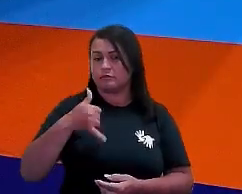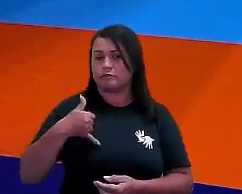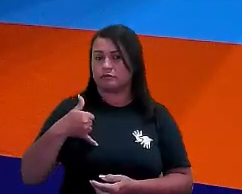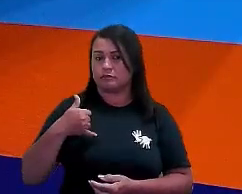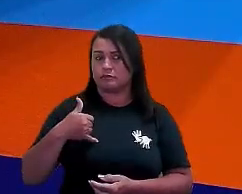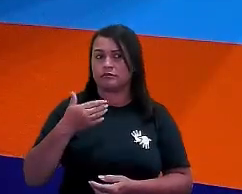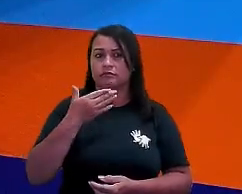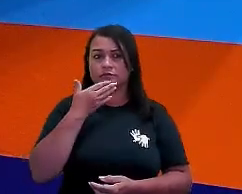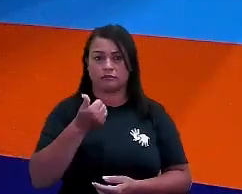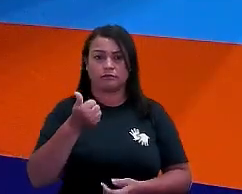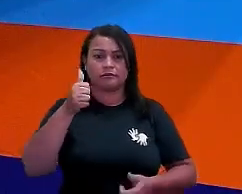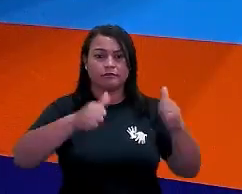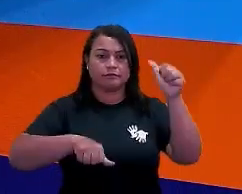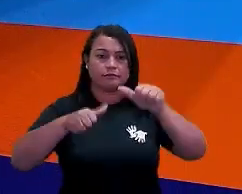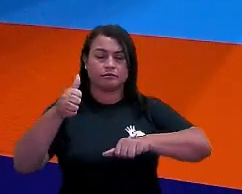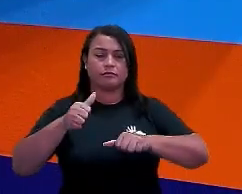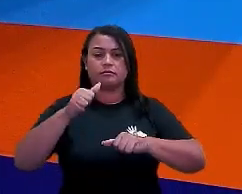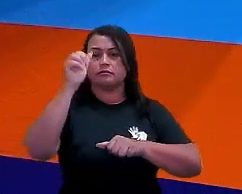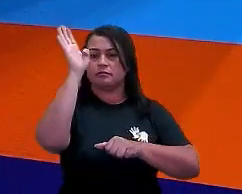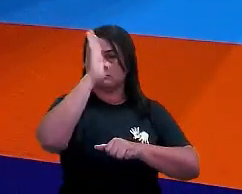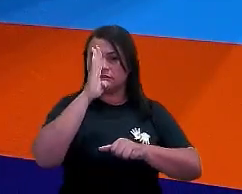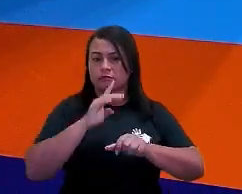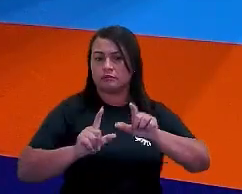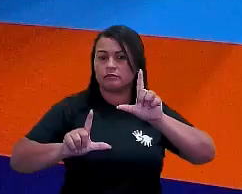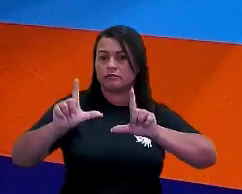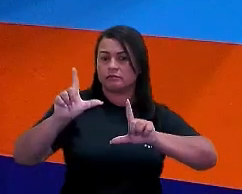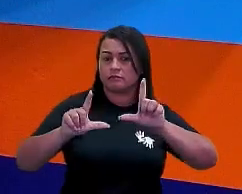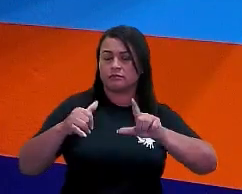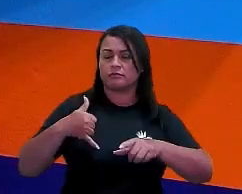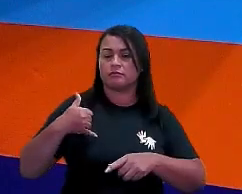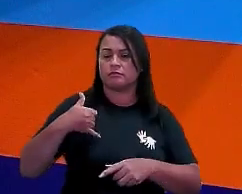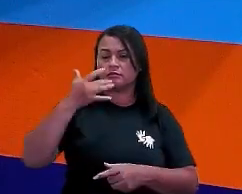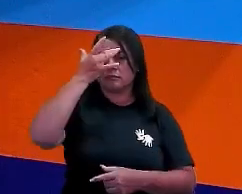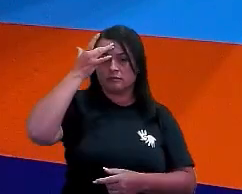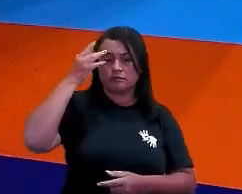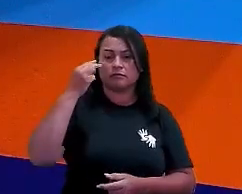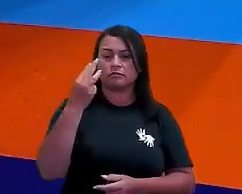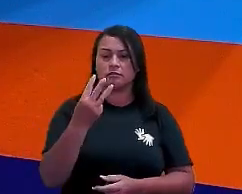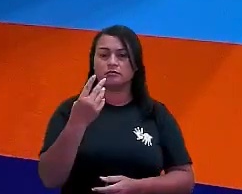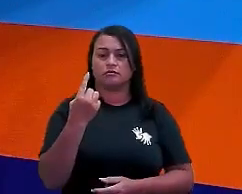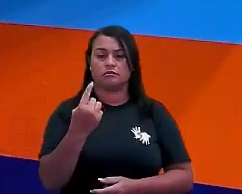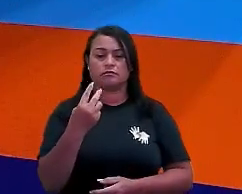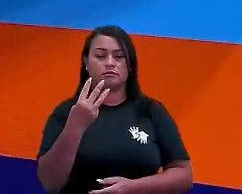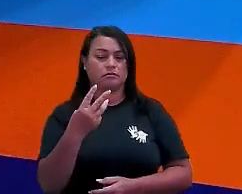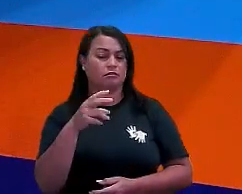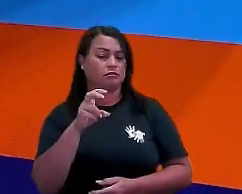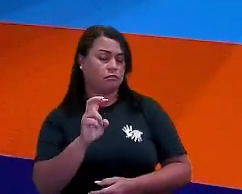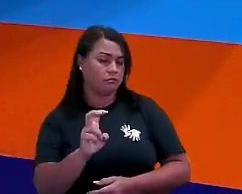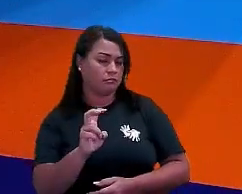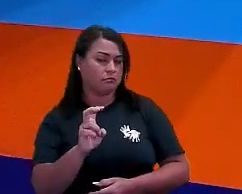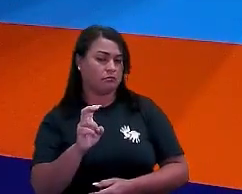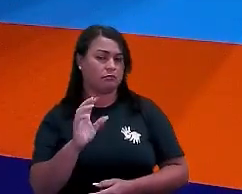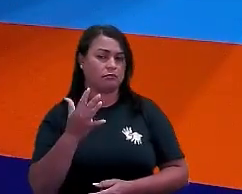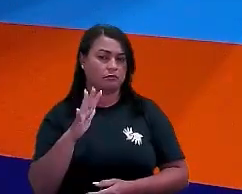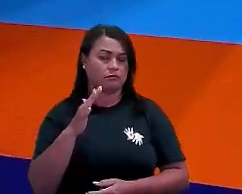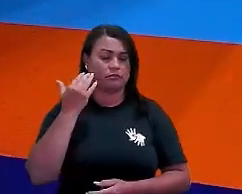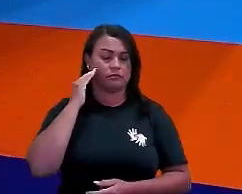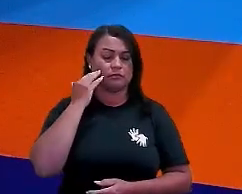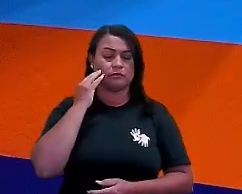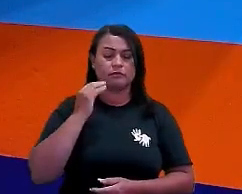avaliou a TV brasileira foram pessoas de 31 e 35 anos, tá? Entre 31 e 35